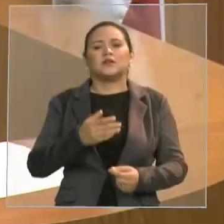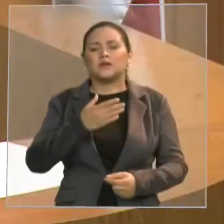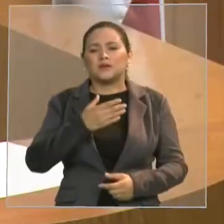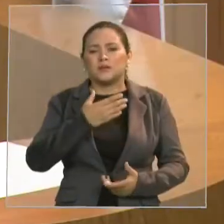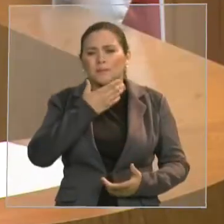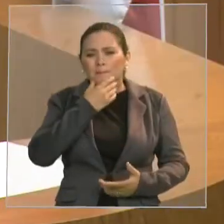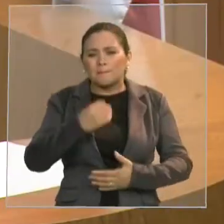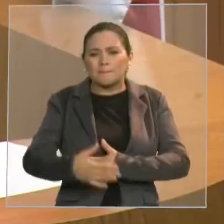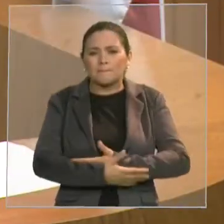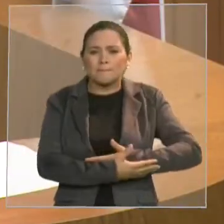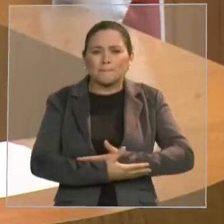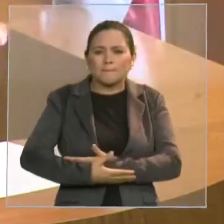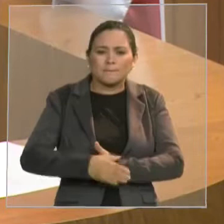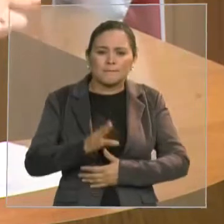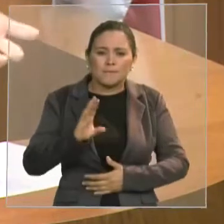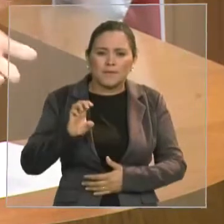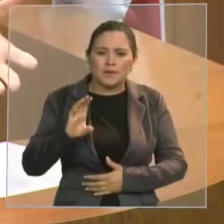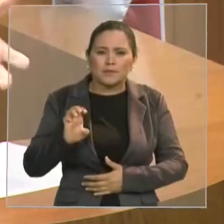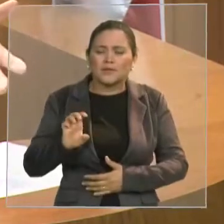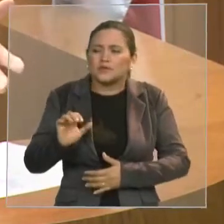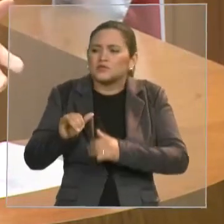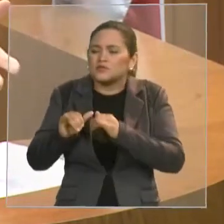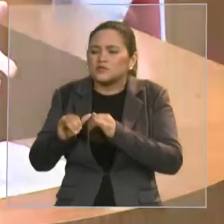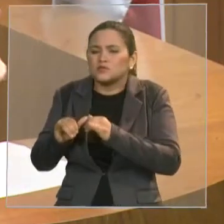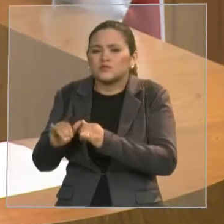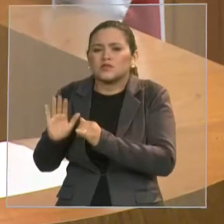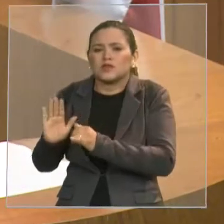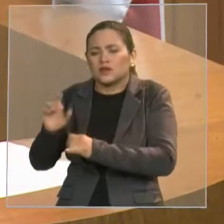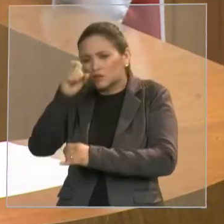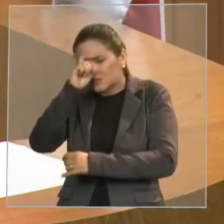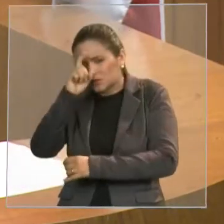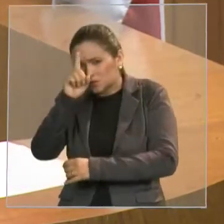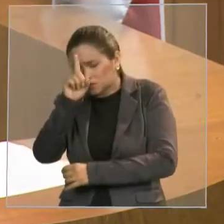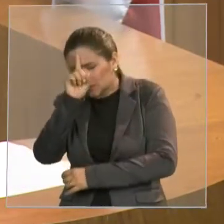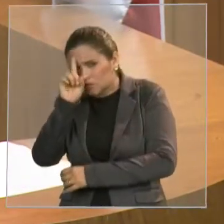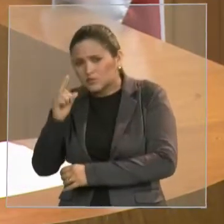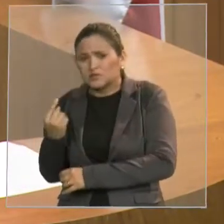sem o acompanhamento da mãe, para expor a mãe de forma